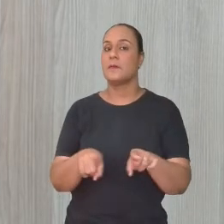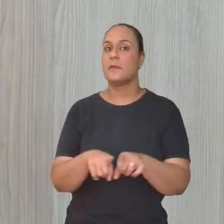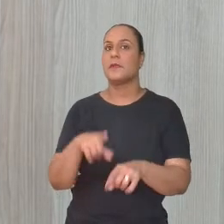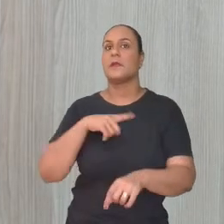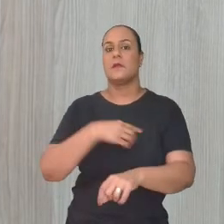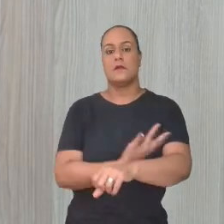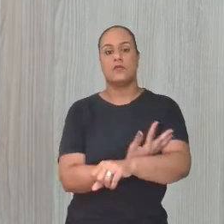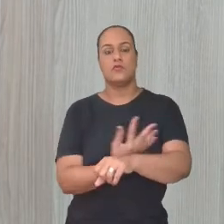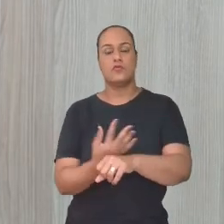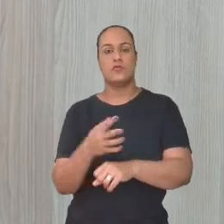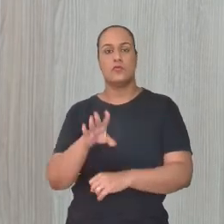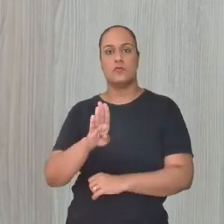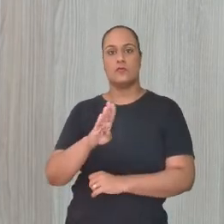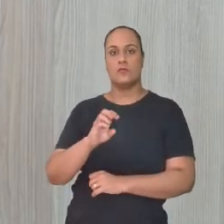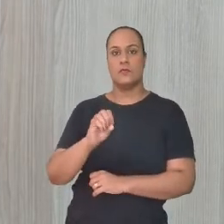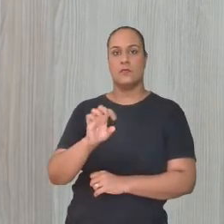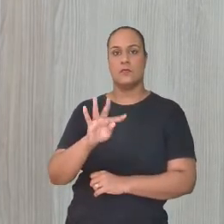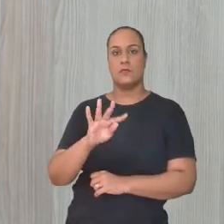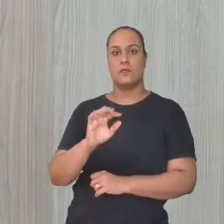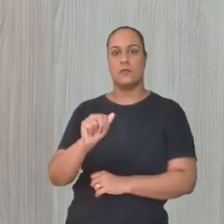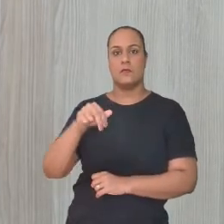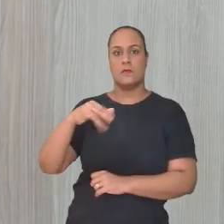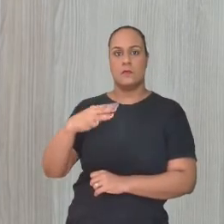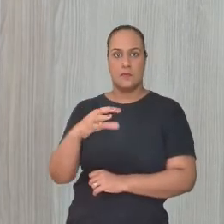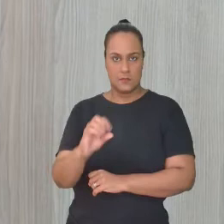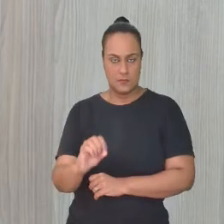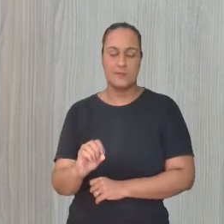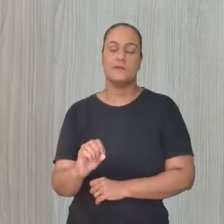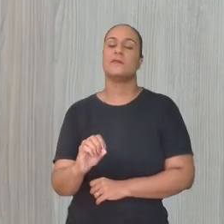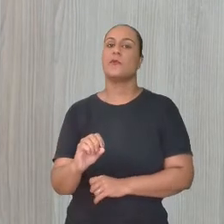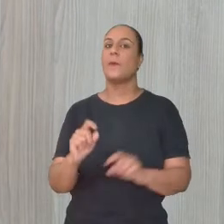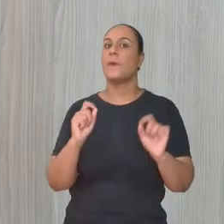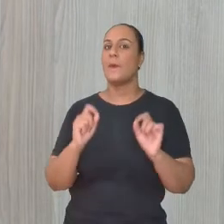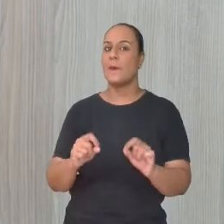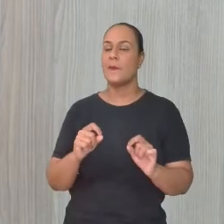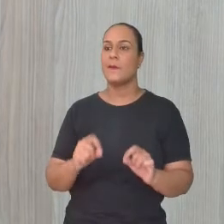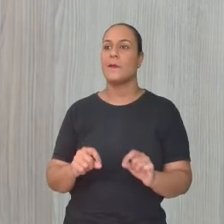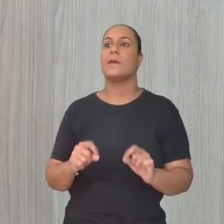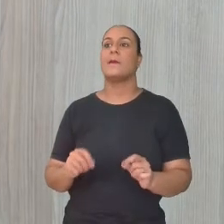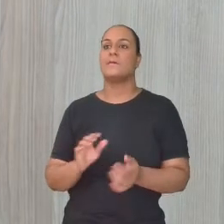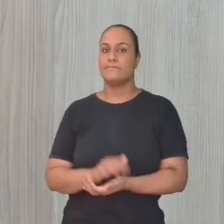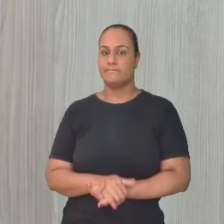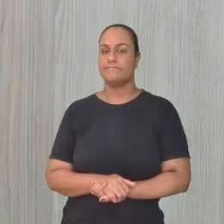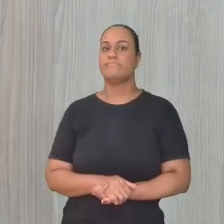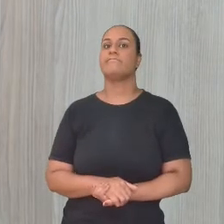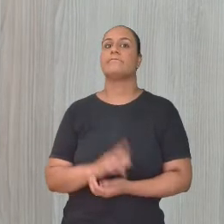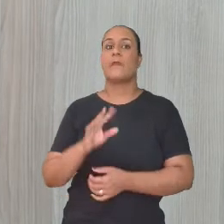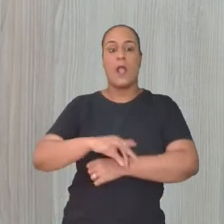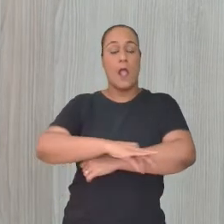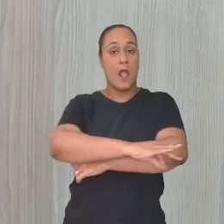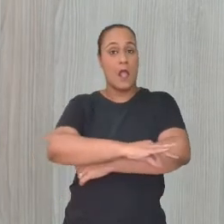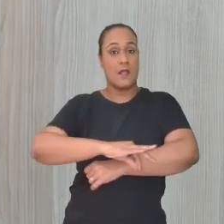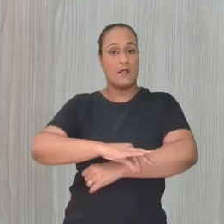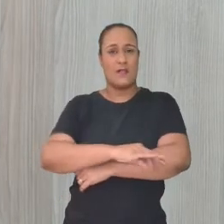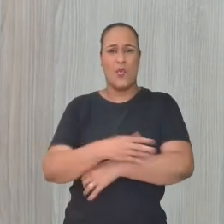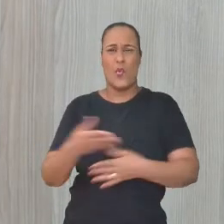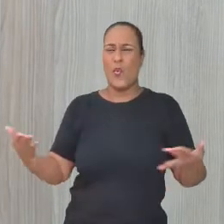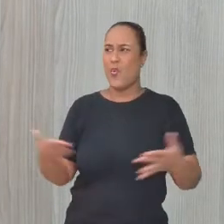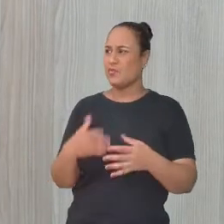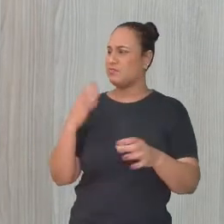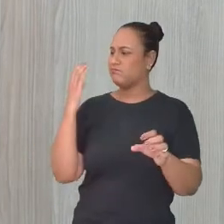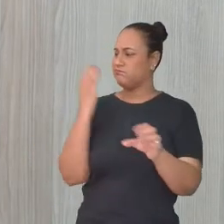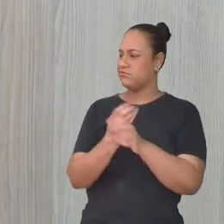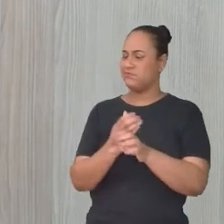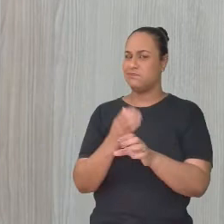né? Que eu já acabei de citar, mas voltando ao assunto anterior, a questão arquitetônica. Hoje está um trava-línguas em tudo